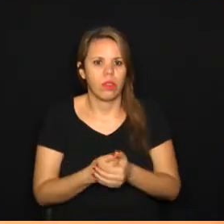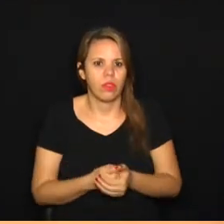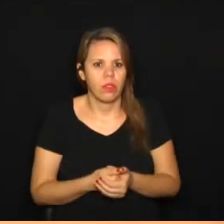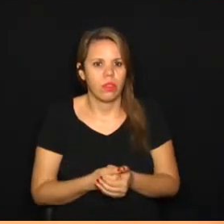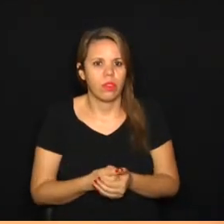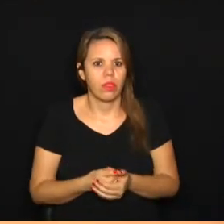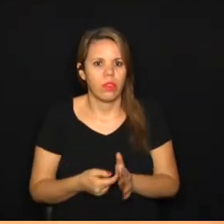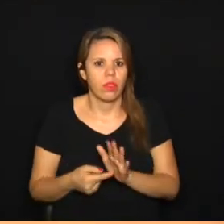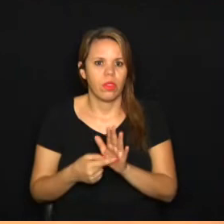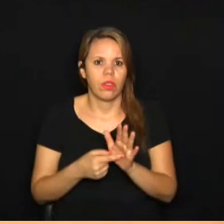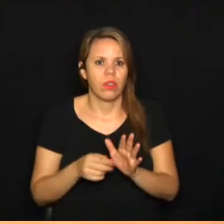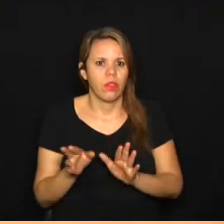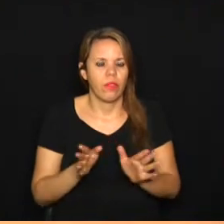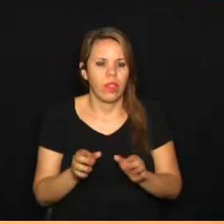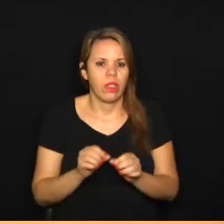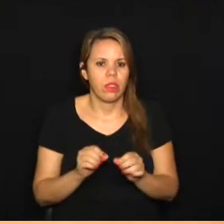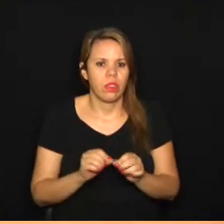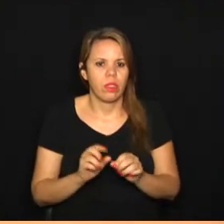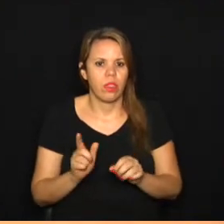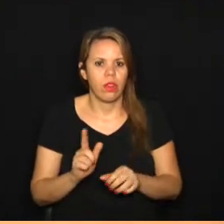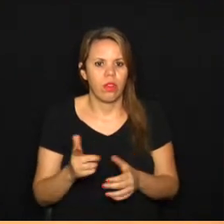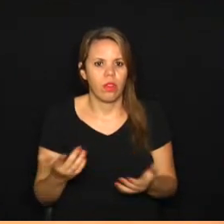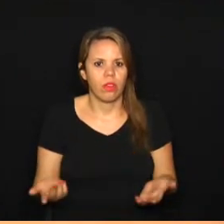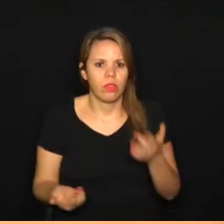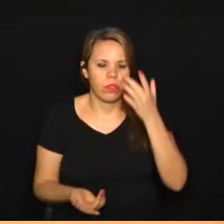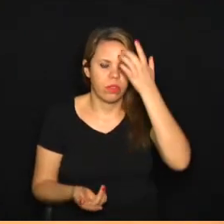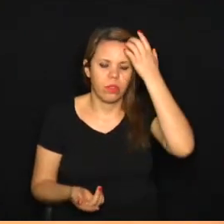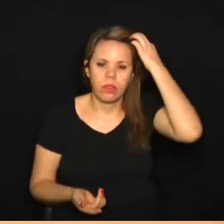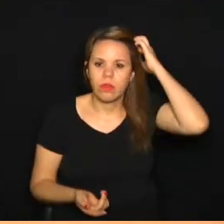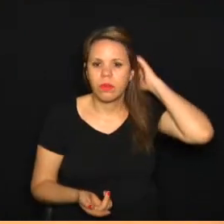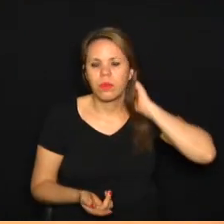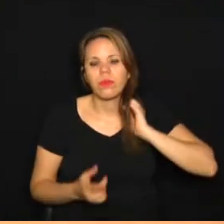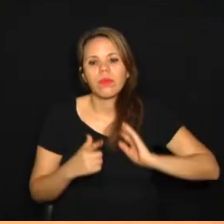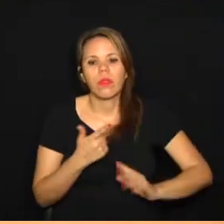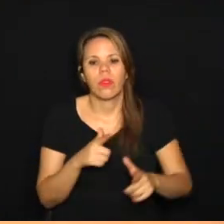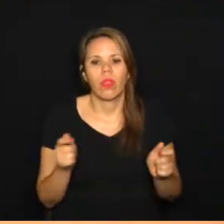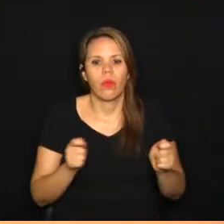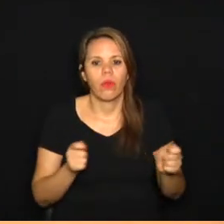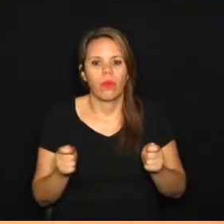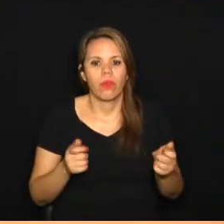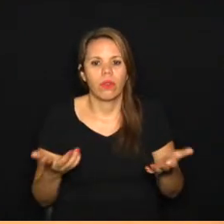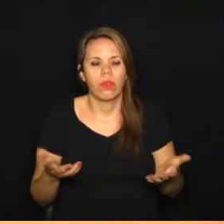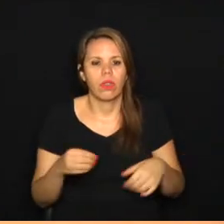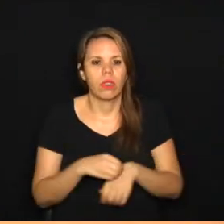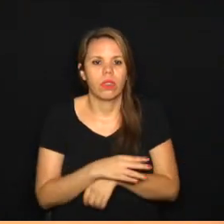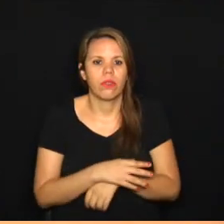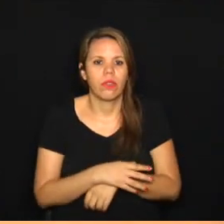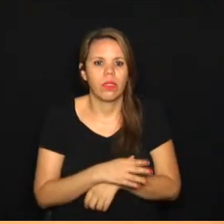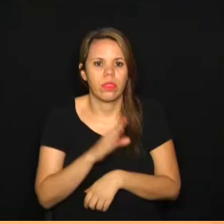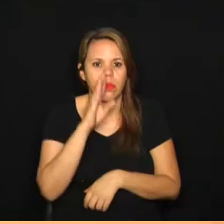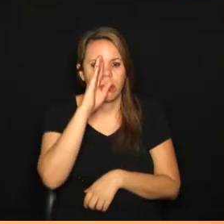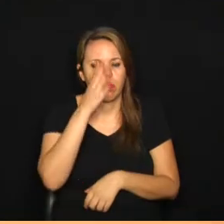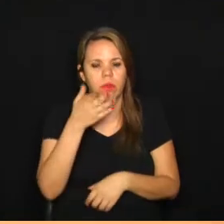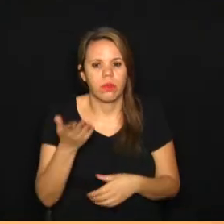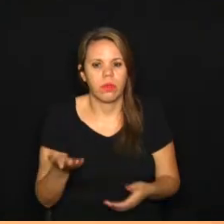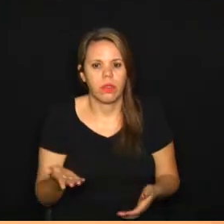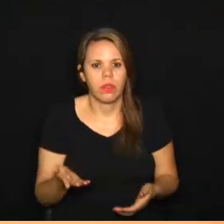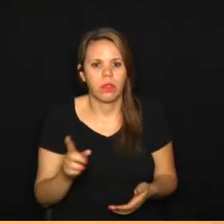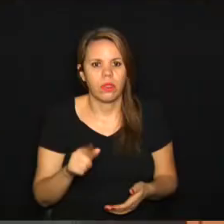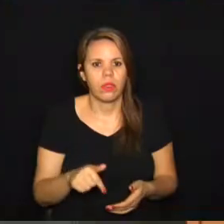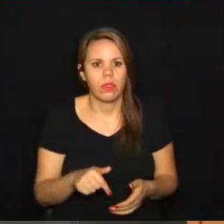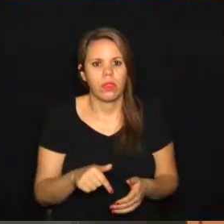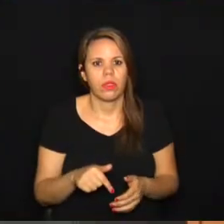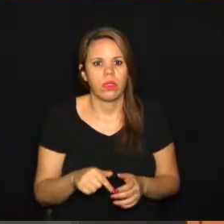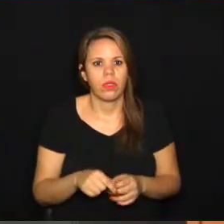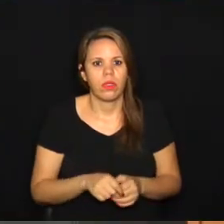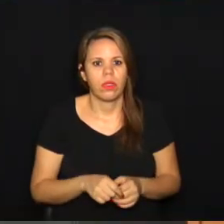dados. As variações, é claro que são... Tem umas que a gente não tem controle, principalmente as transferências, né? Mas esse foi uma pauta